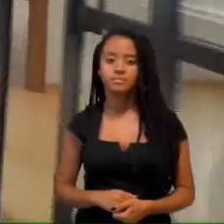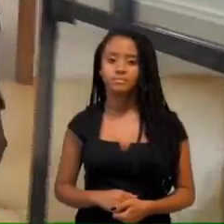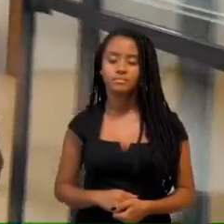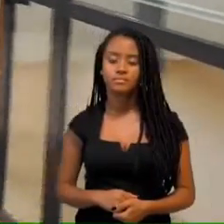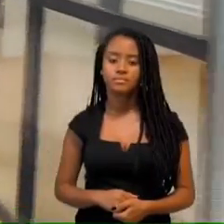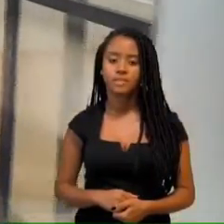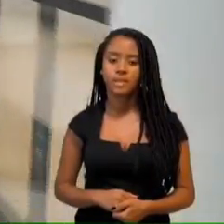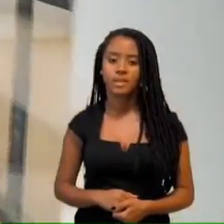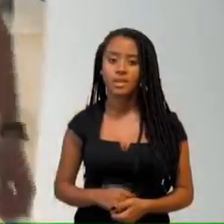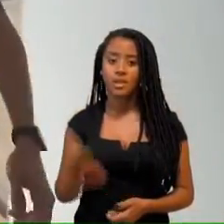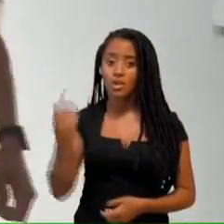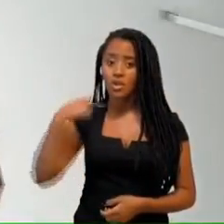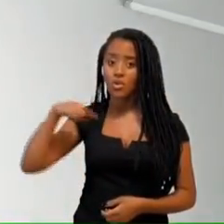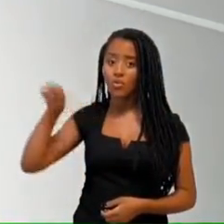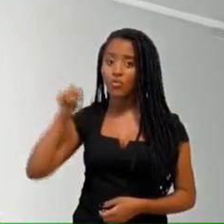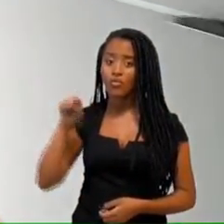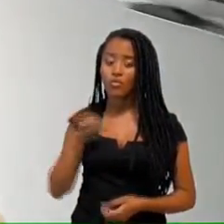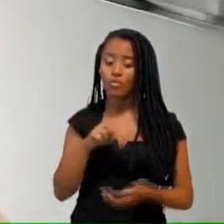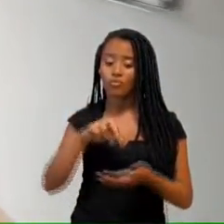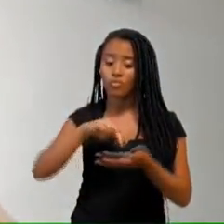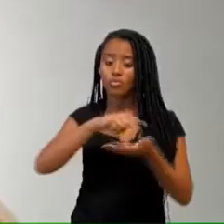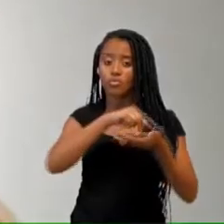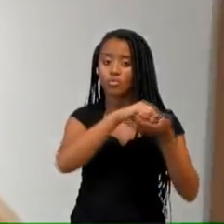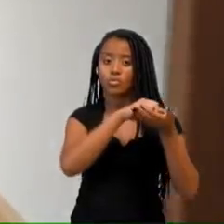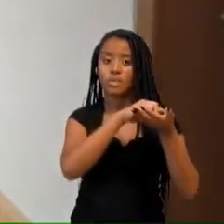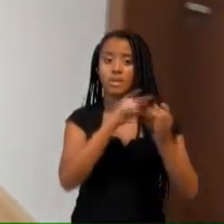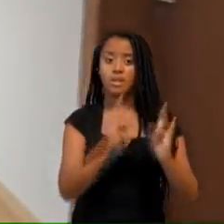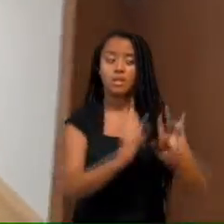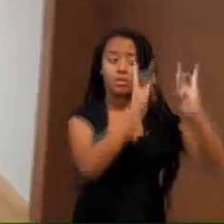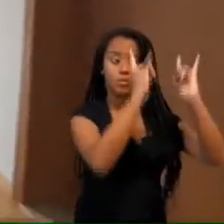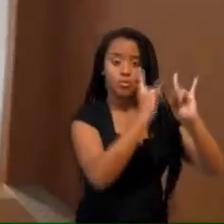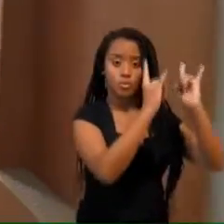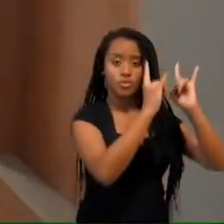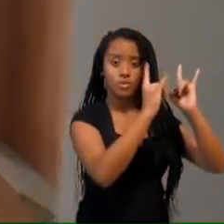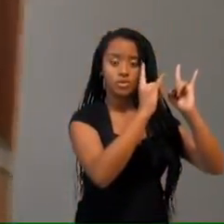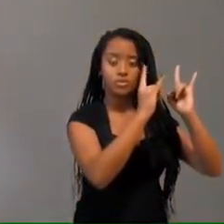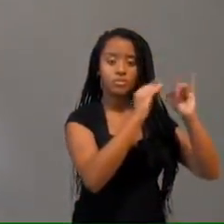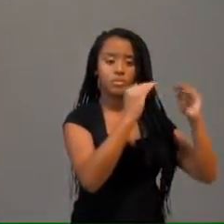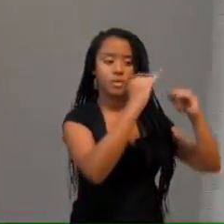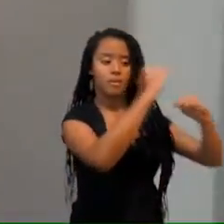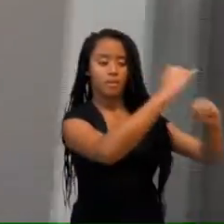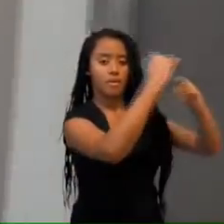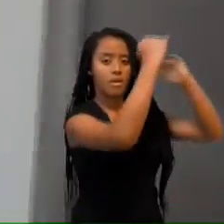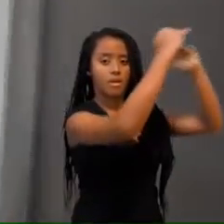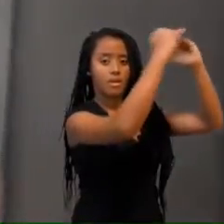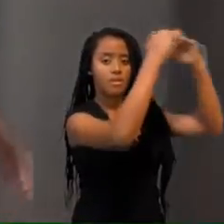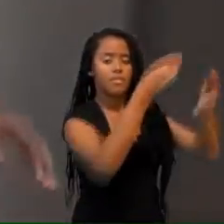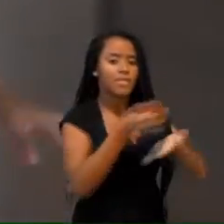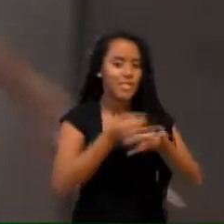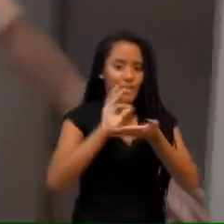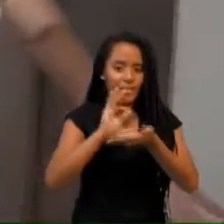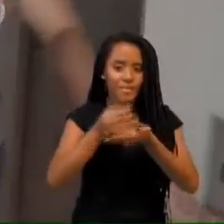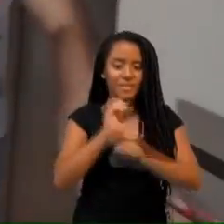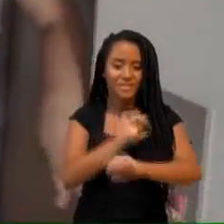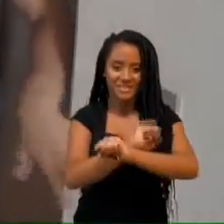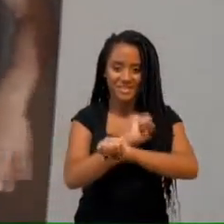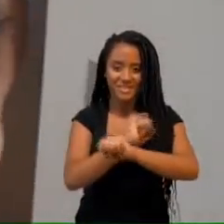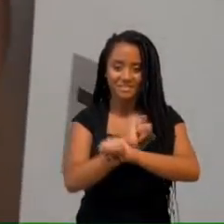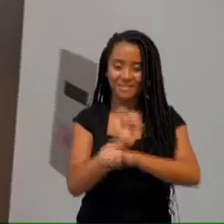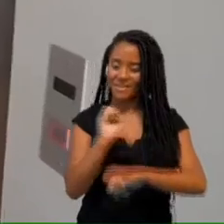eu vou indo lá pra cima pro apartamento tentar falar um cafezinho E aí eu te espero por lá